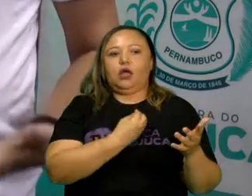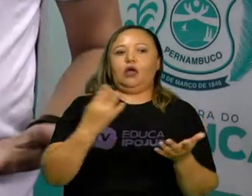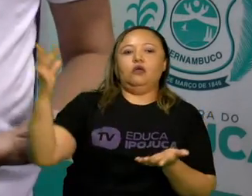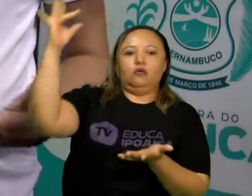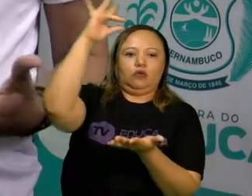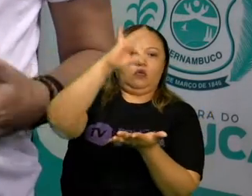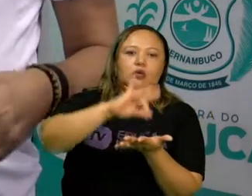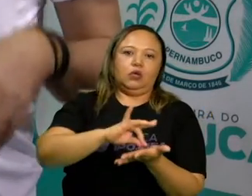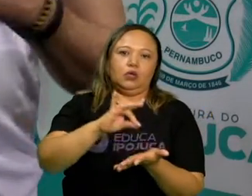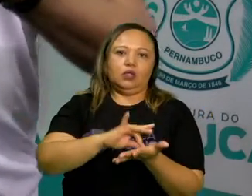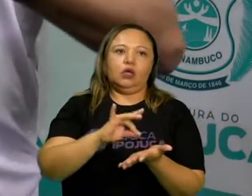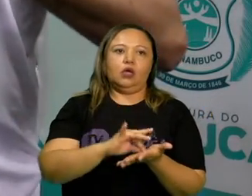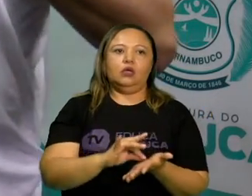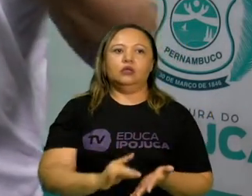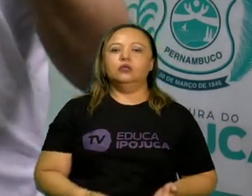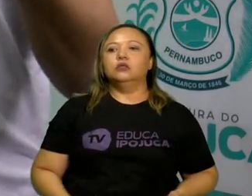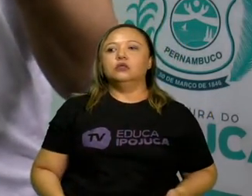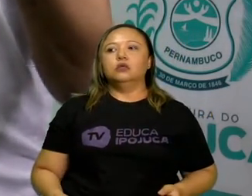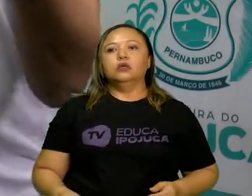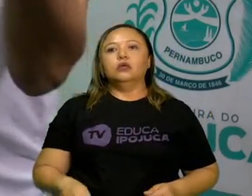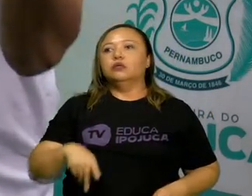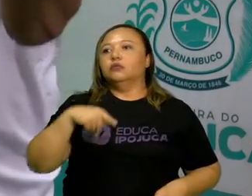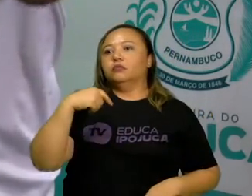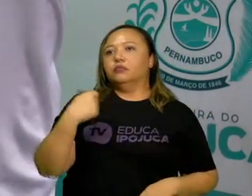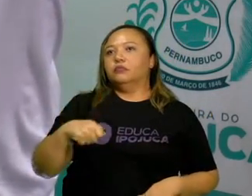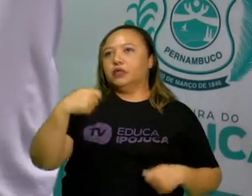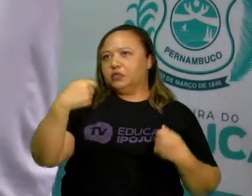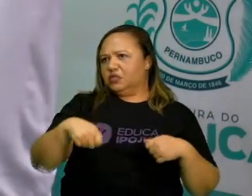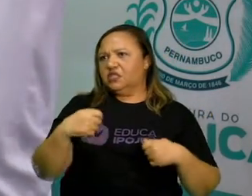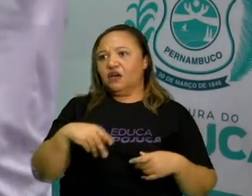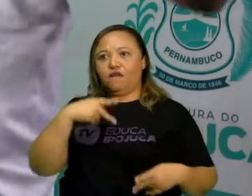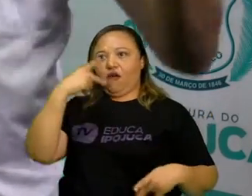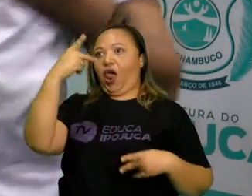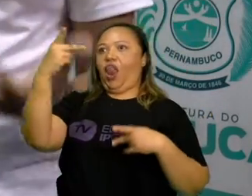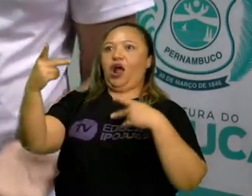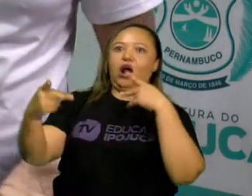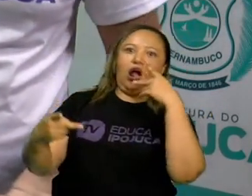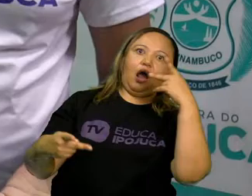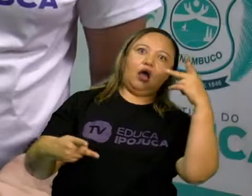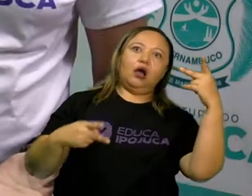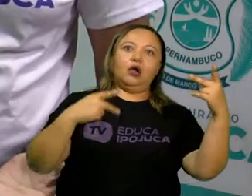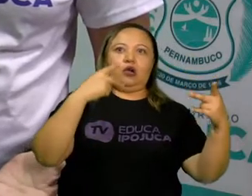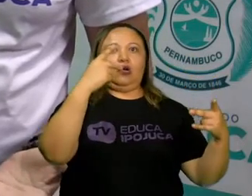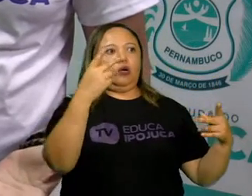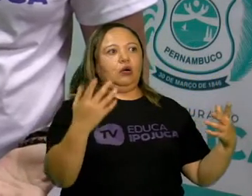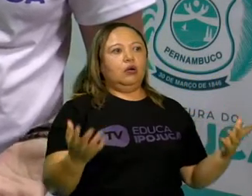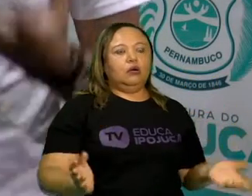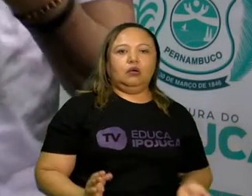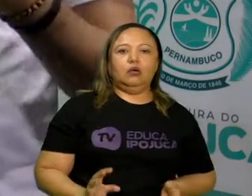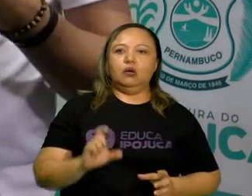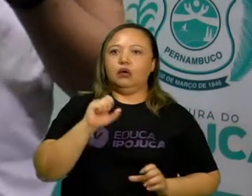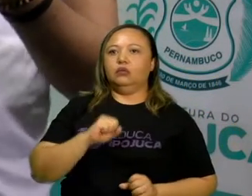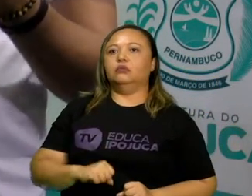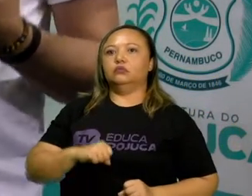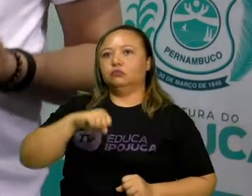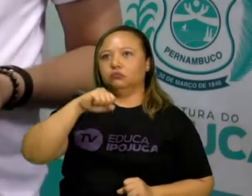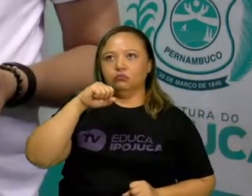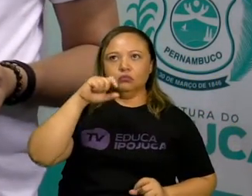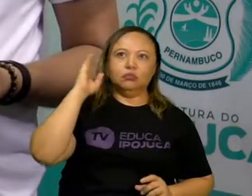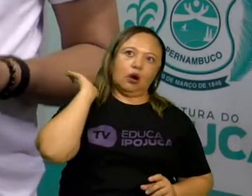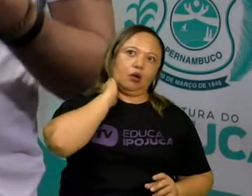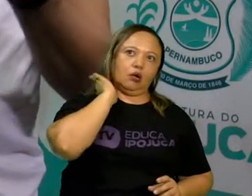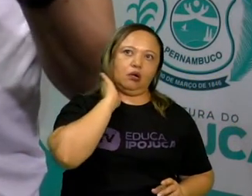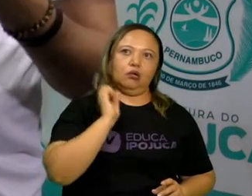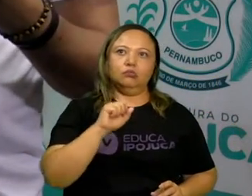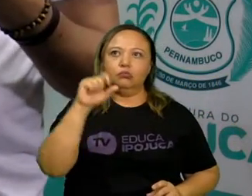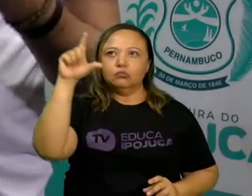No teatro realista, você não tem que falar assim, porque ninguém fala assim. A gente fala assim como eu estou